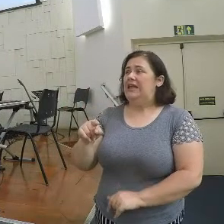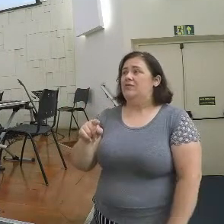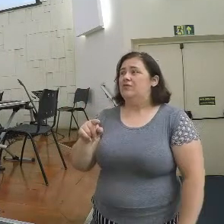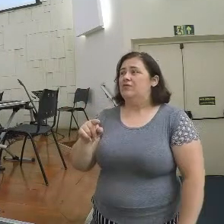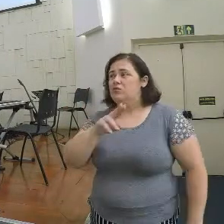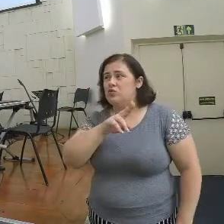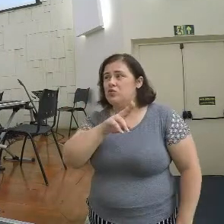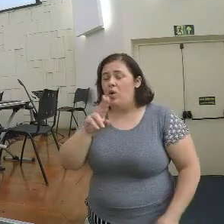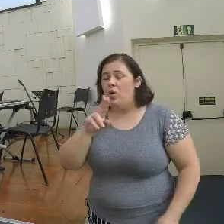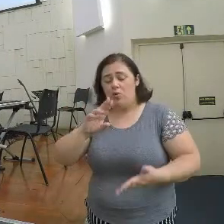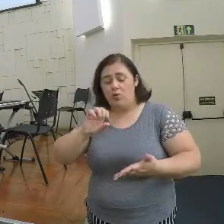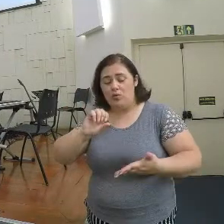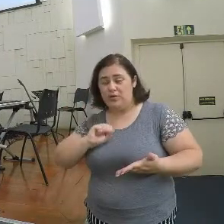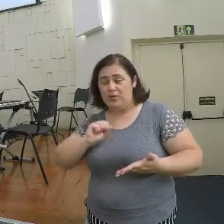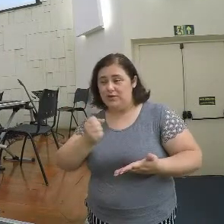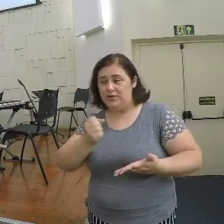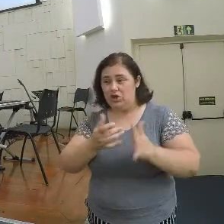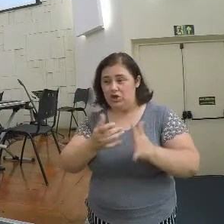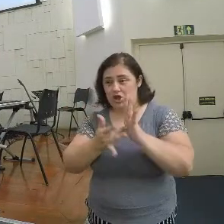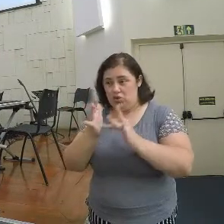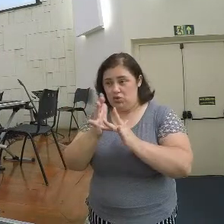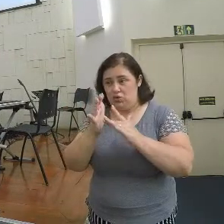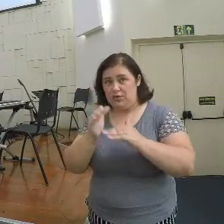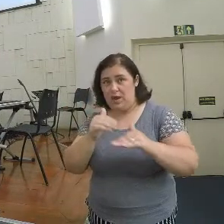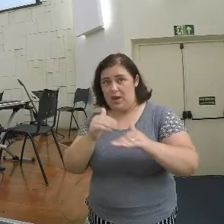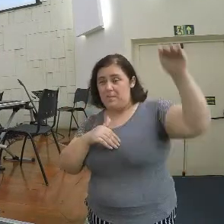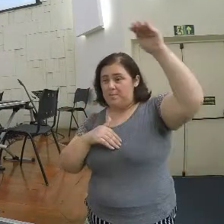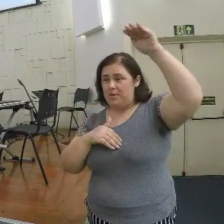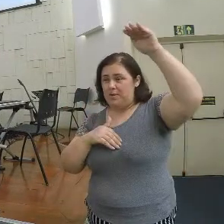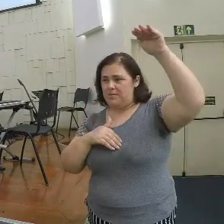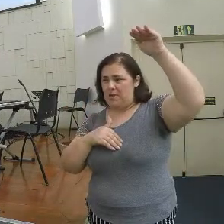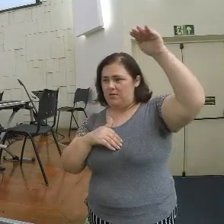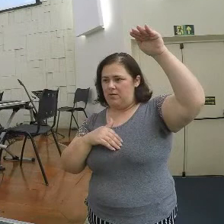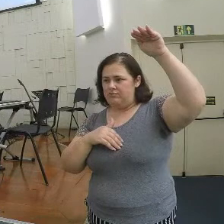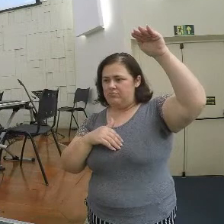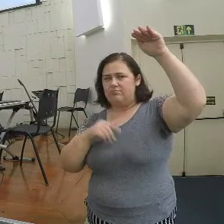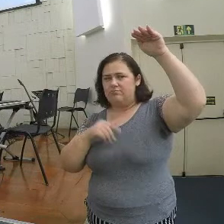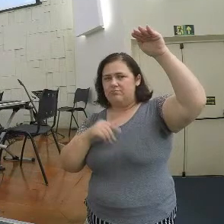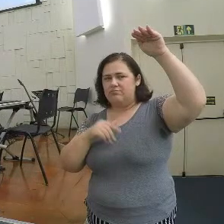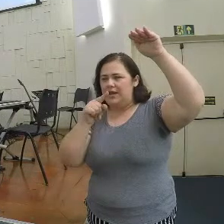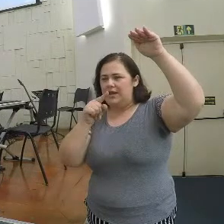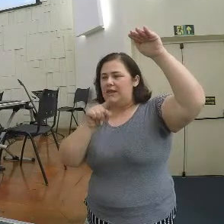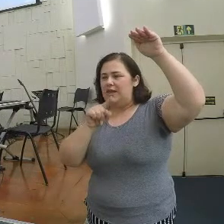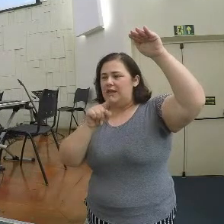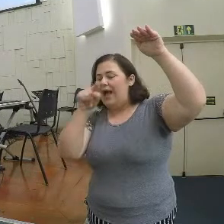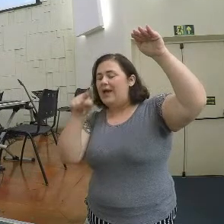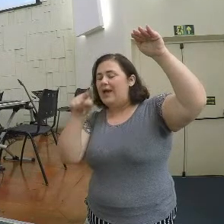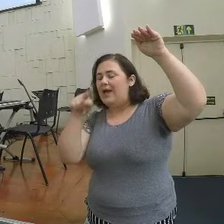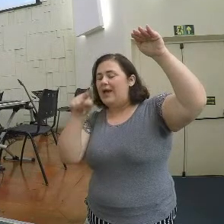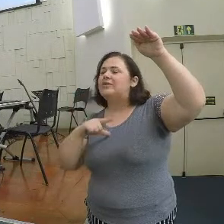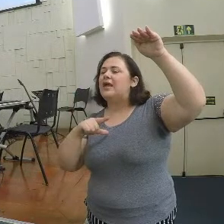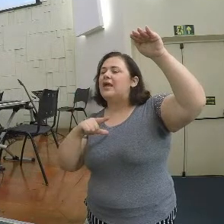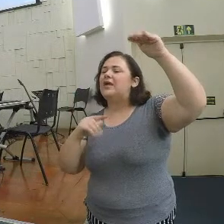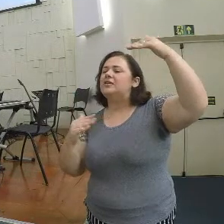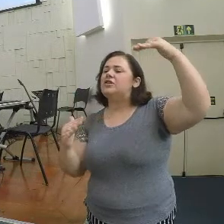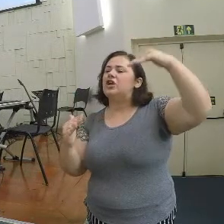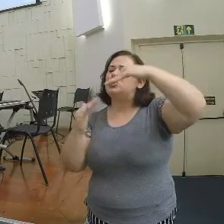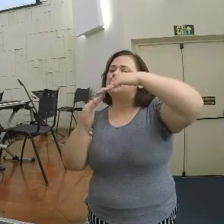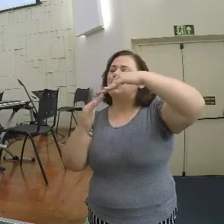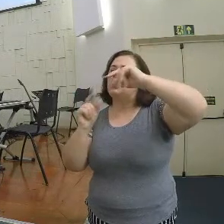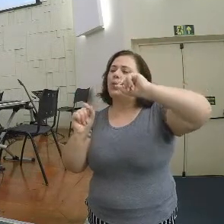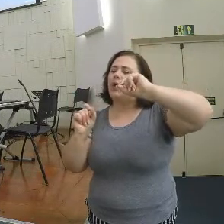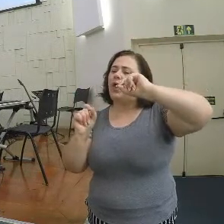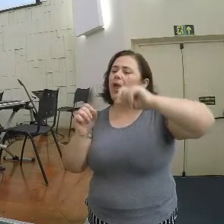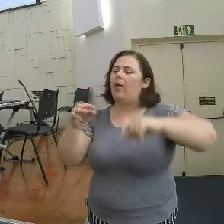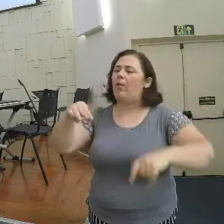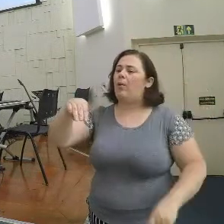Jesus, o maior de todos os sacerdotes, é segundo a ordem de Melquisedeque, vem de Deus. Agora vejam finalmente Hebreus 6,